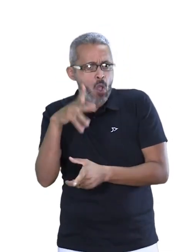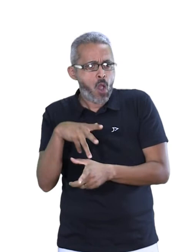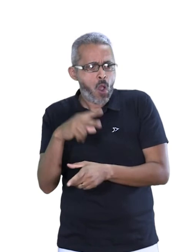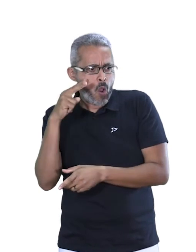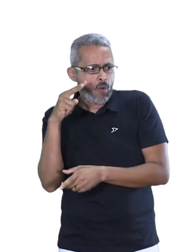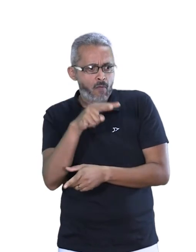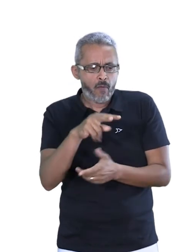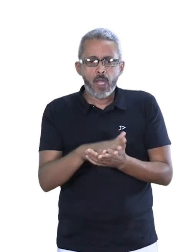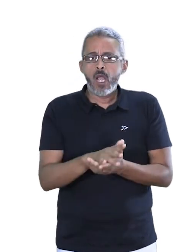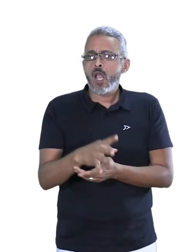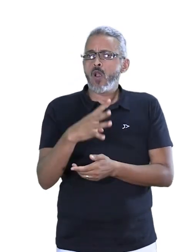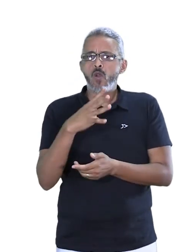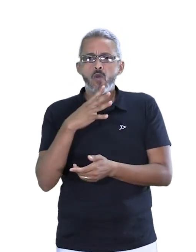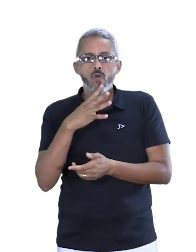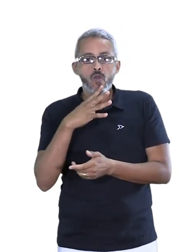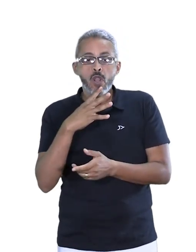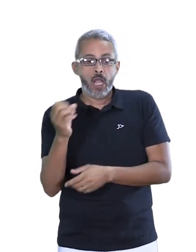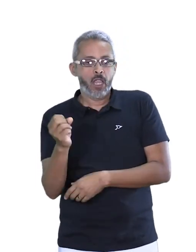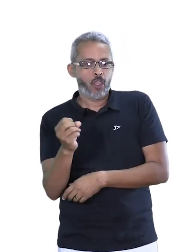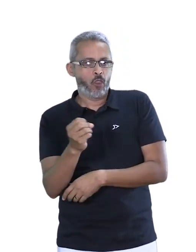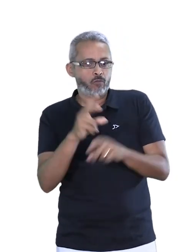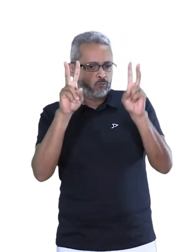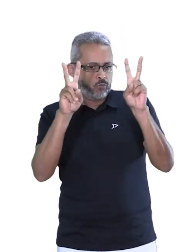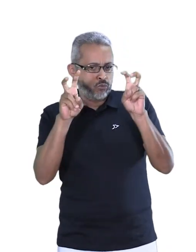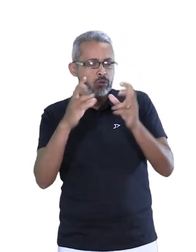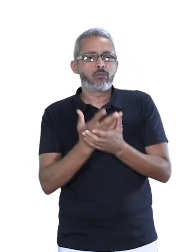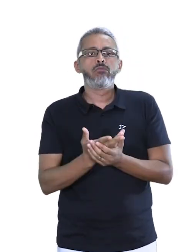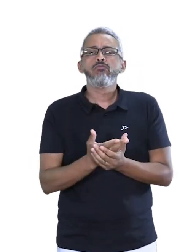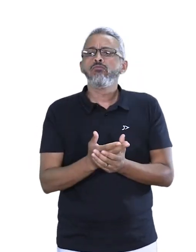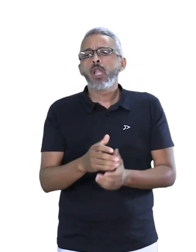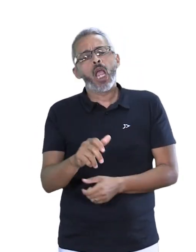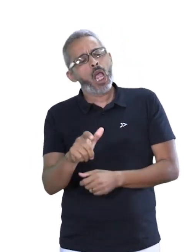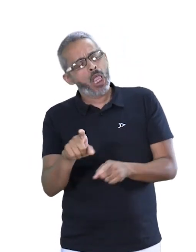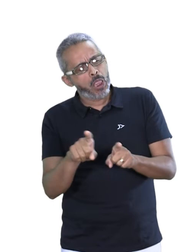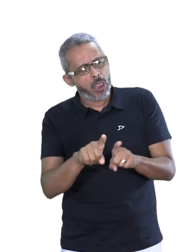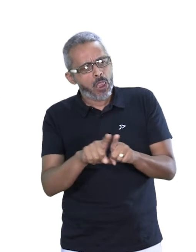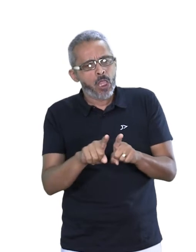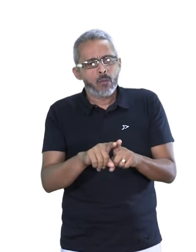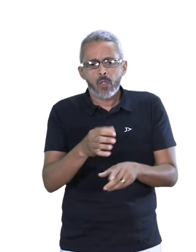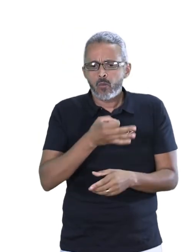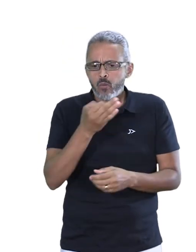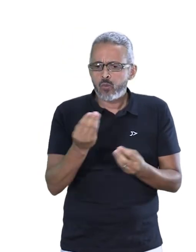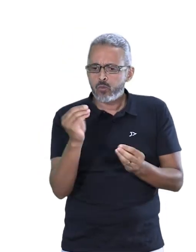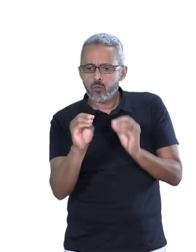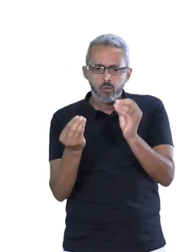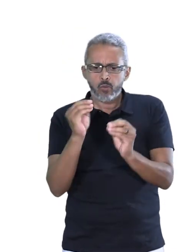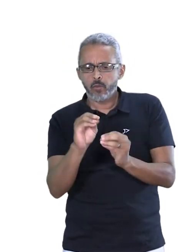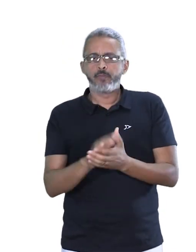a oportunidade de conhecer as novidades e até fazer comentários sobre o assunto.